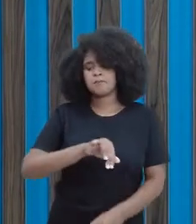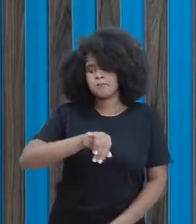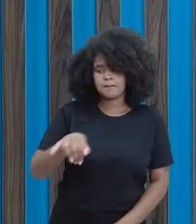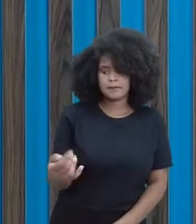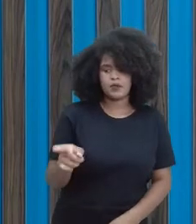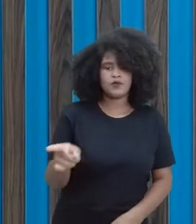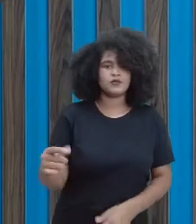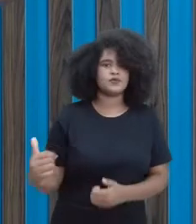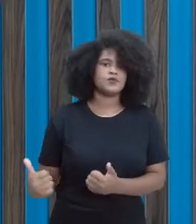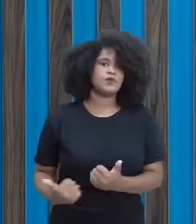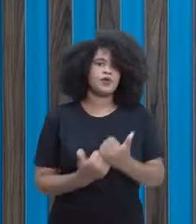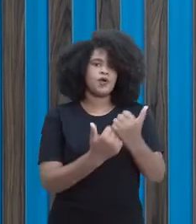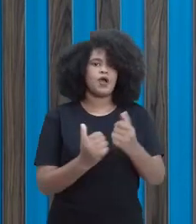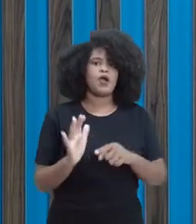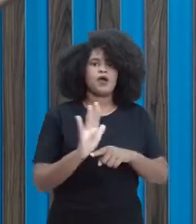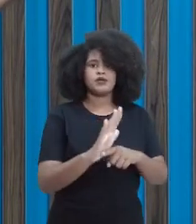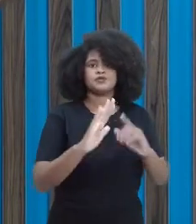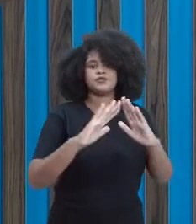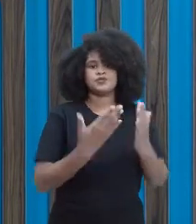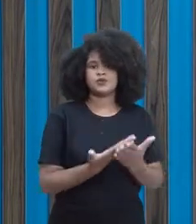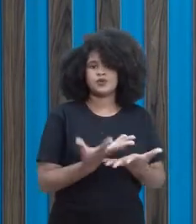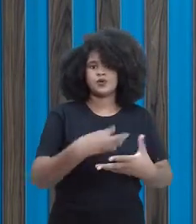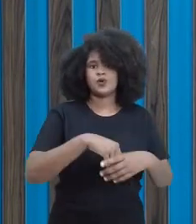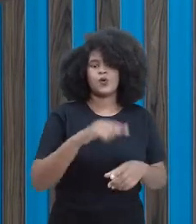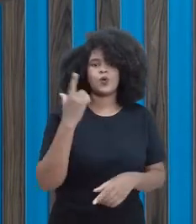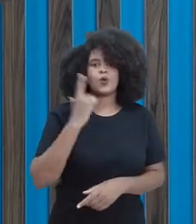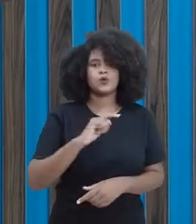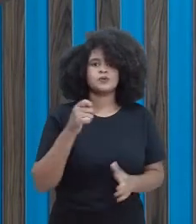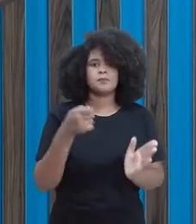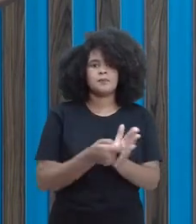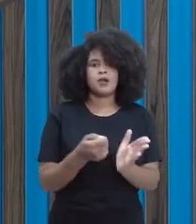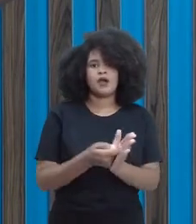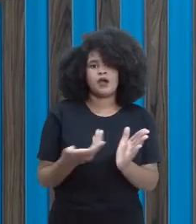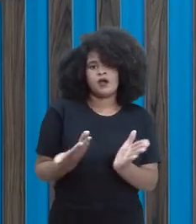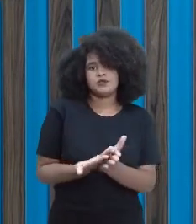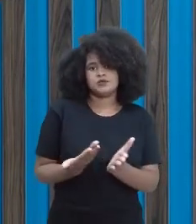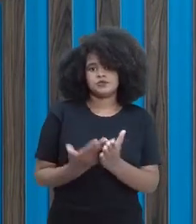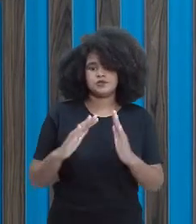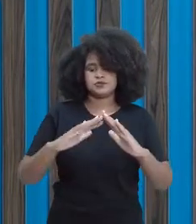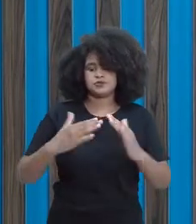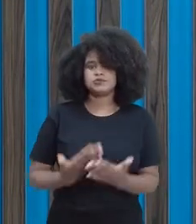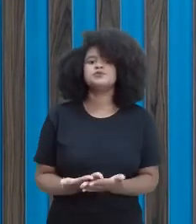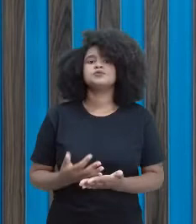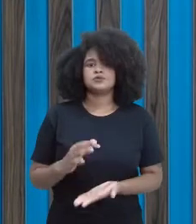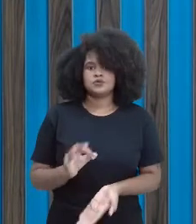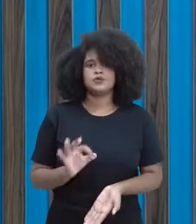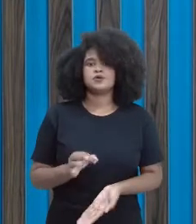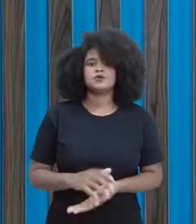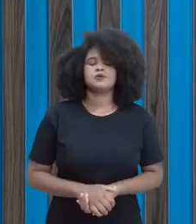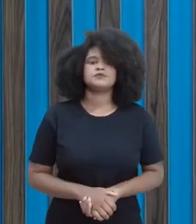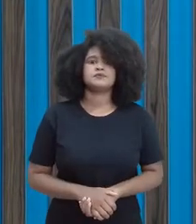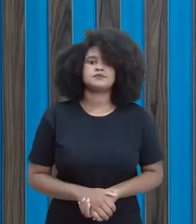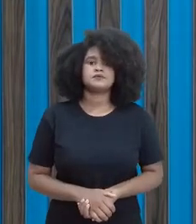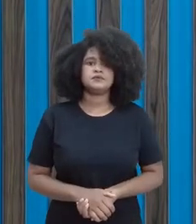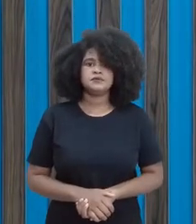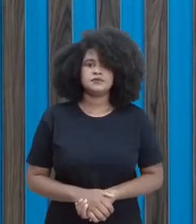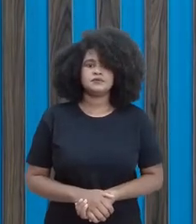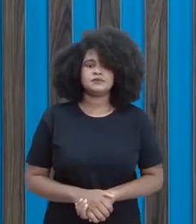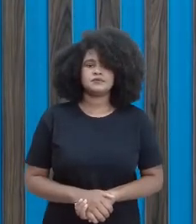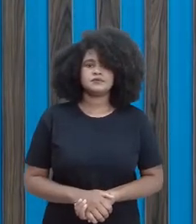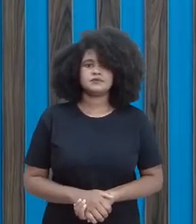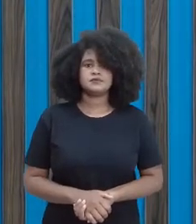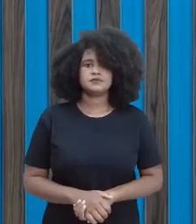para poder ajudar na escola, e aí ele pagar o seu próprio colégio lá com o trabalho dele. Bacana isso.